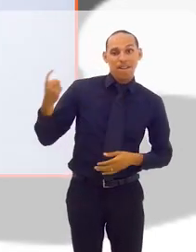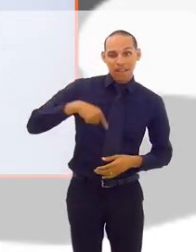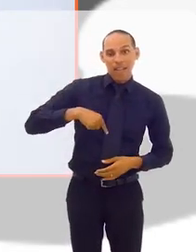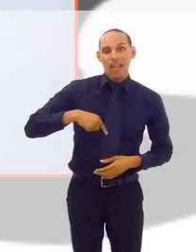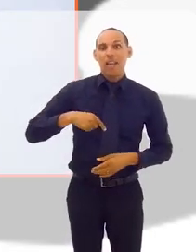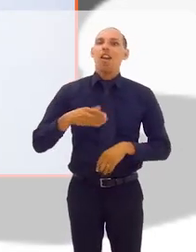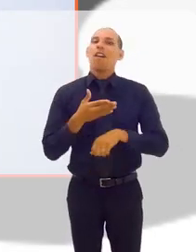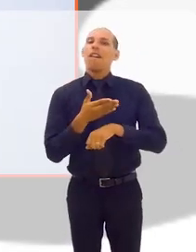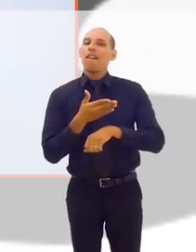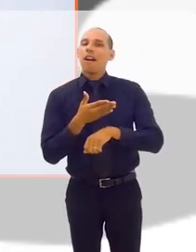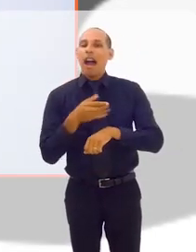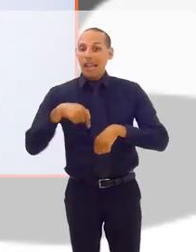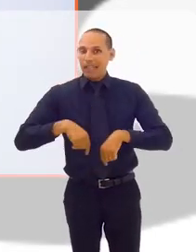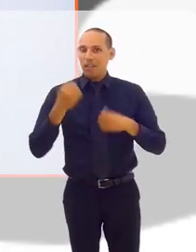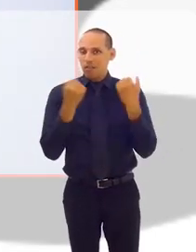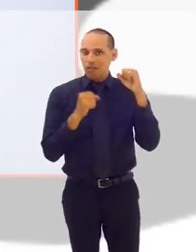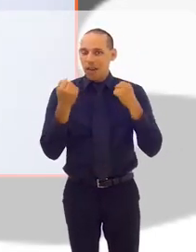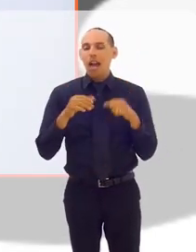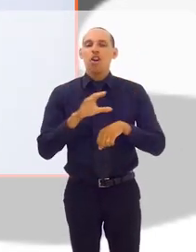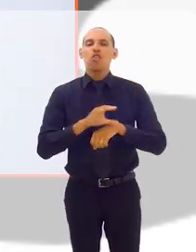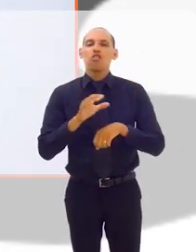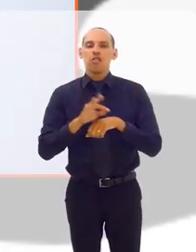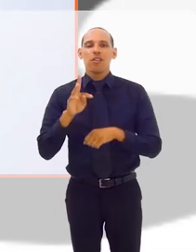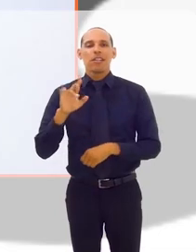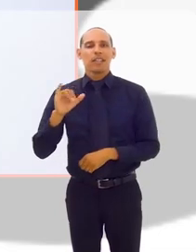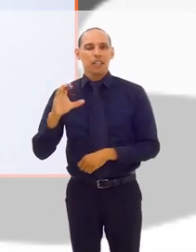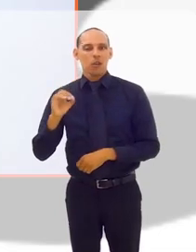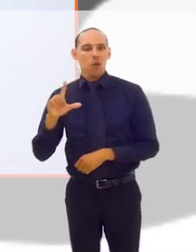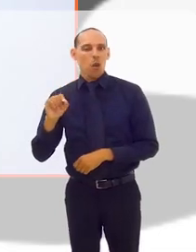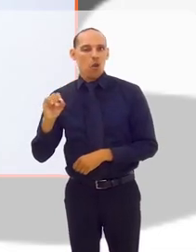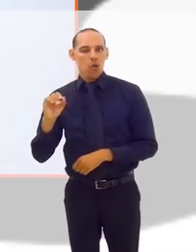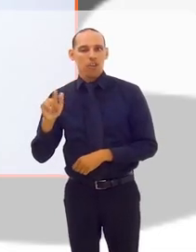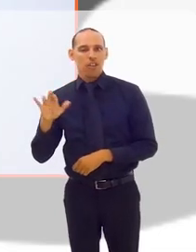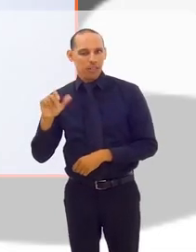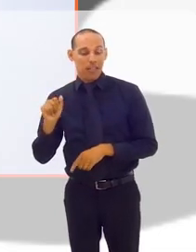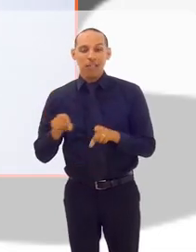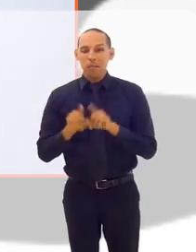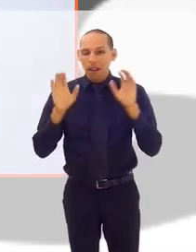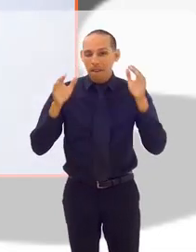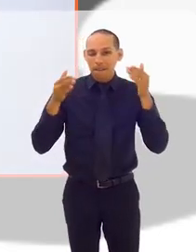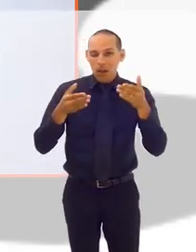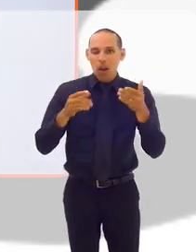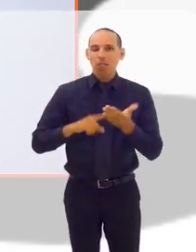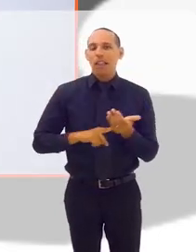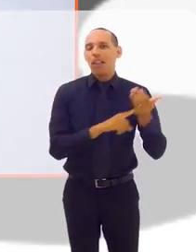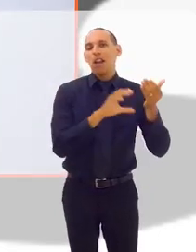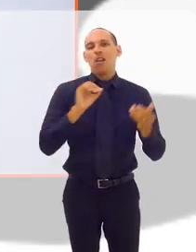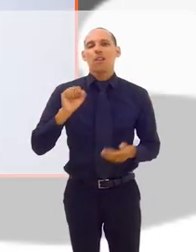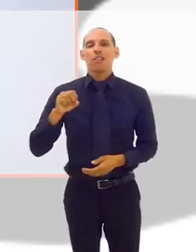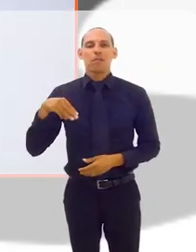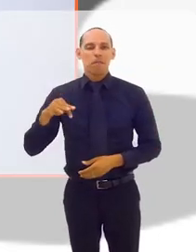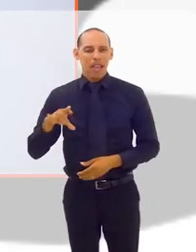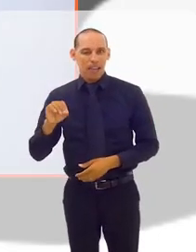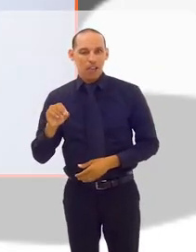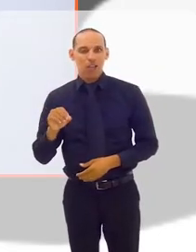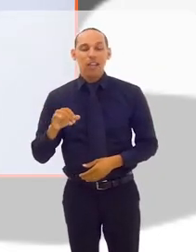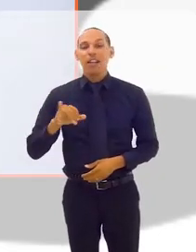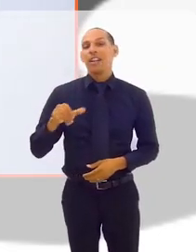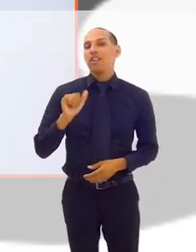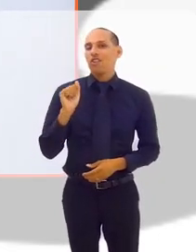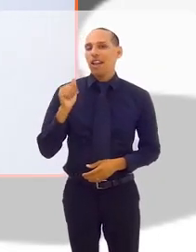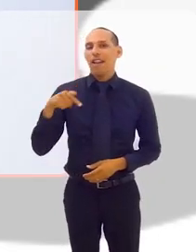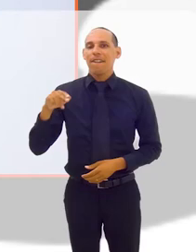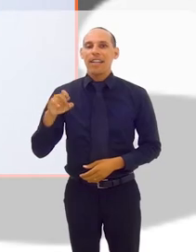fábrica, fizemos o curso de tricologia com ênfase em tecnologia de cosméticos e elas fizeram, acompanharam a nossa química,